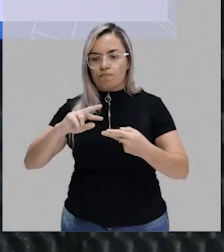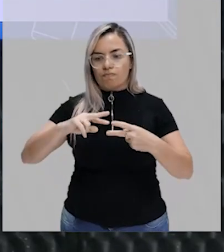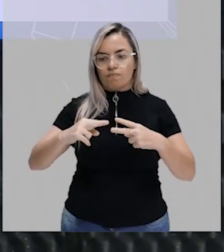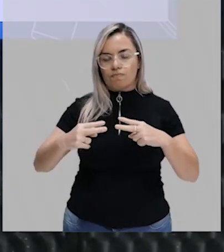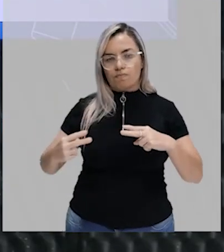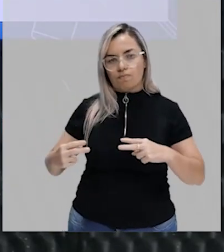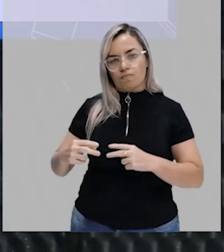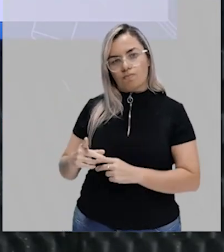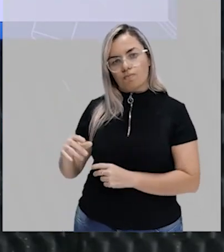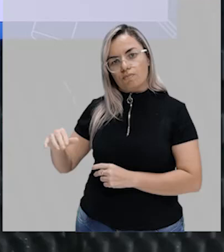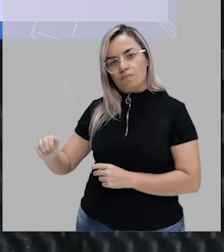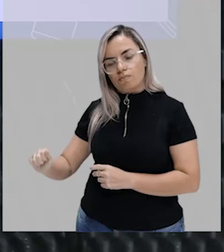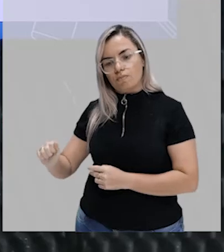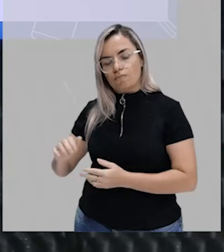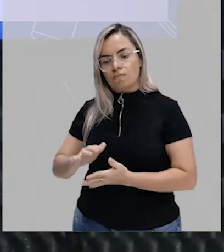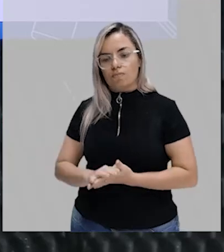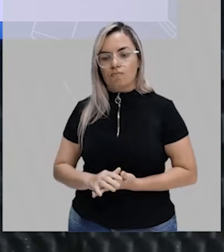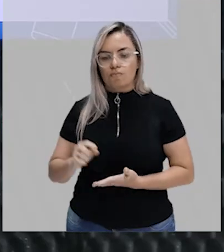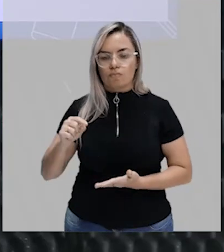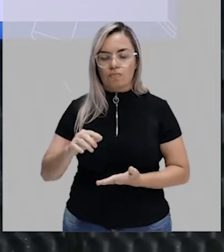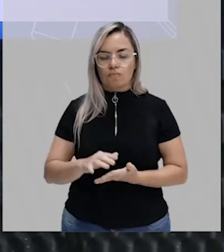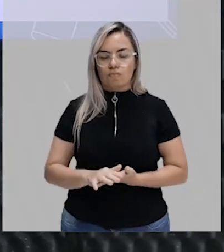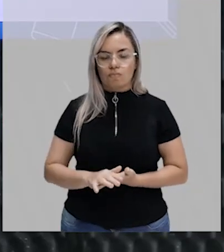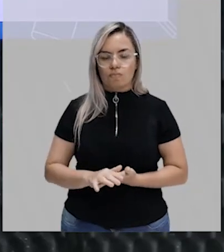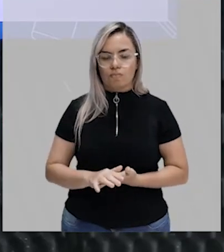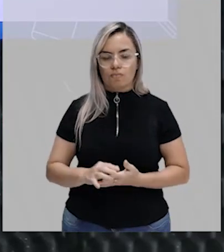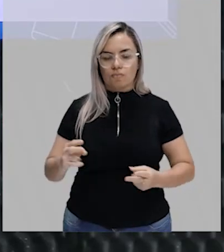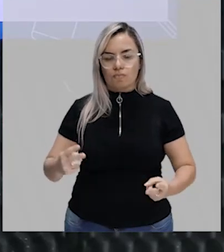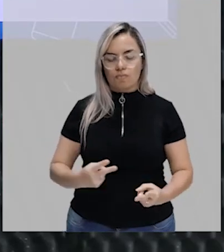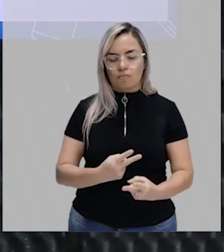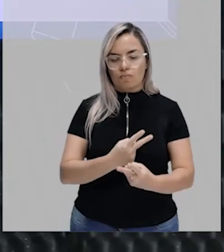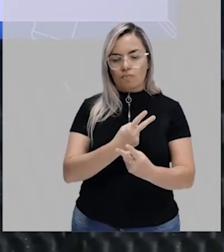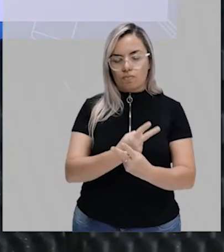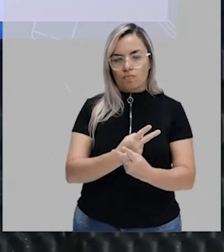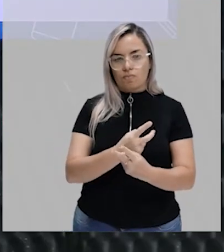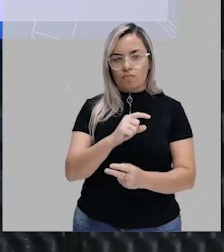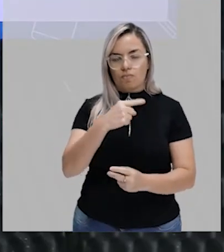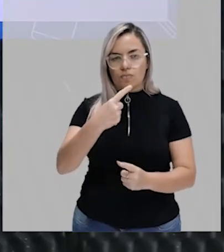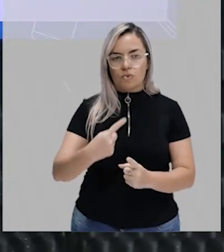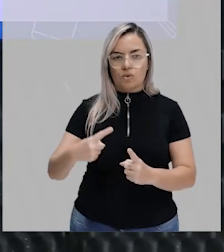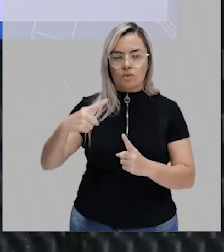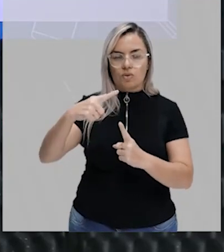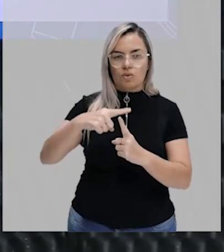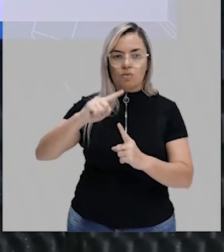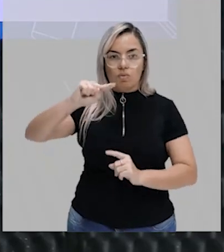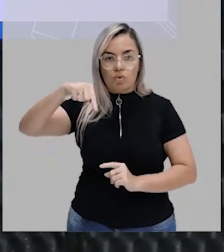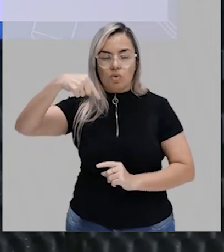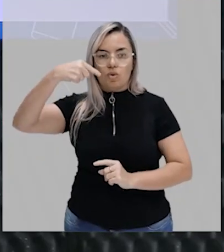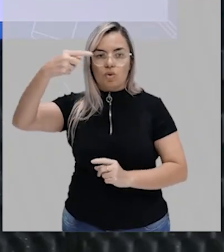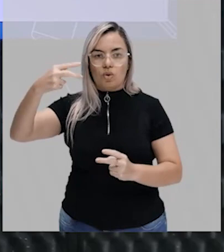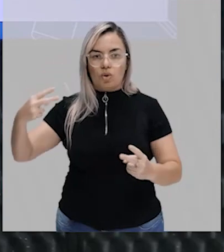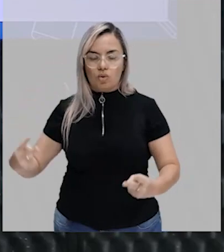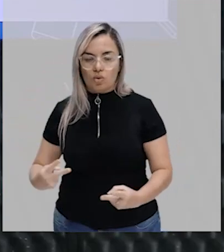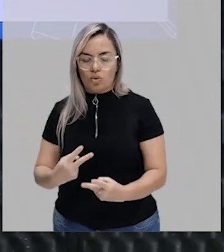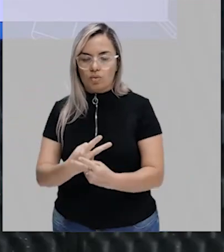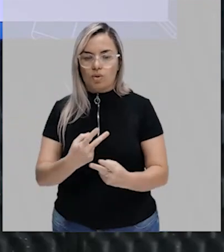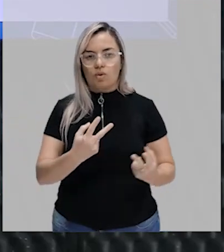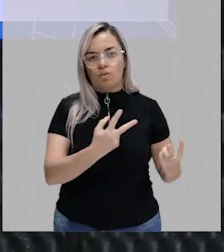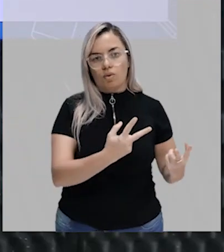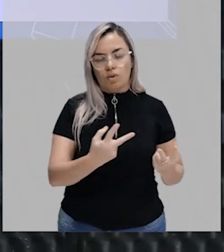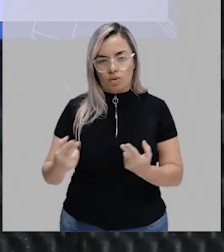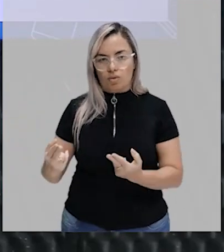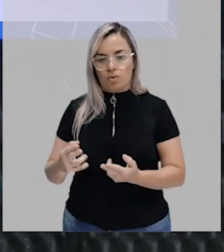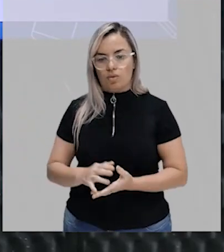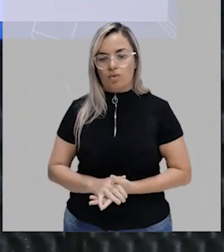seria uma troca de pedaços de um cromossomo de um tipo por outro cromossomo de um mesmo tipo. Por